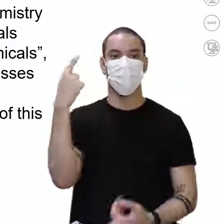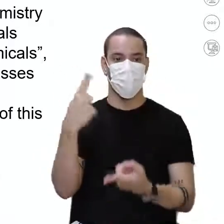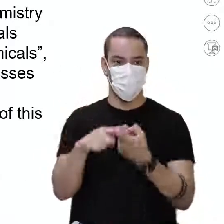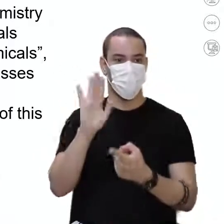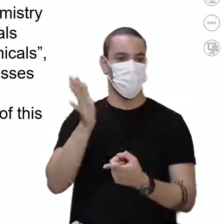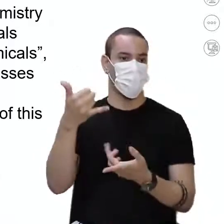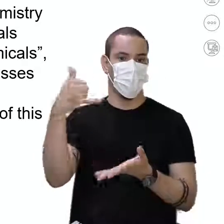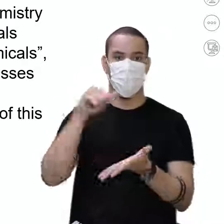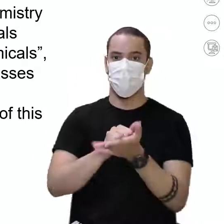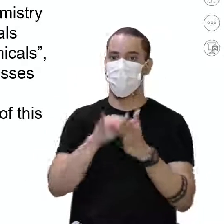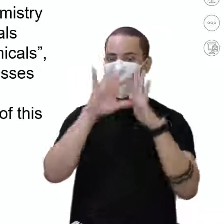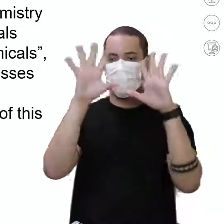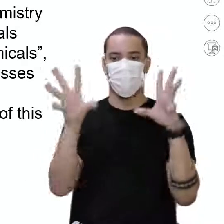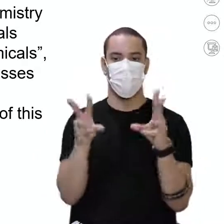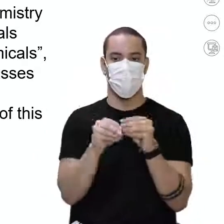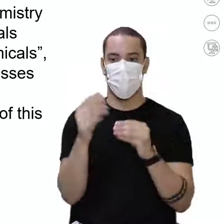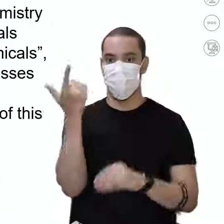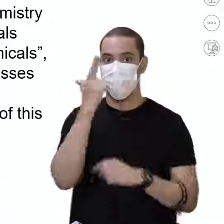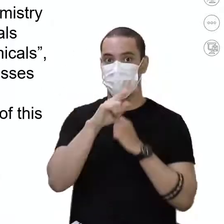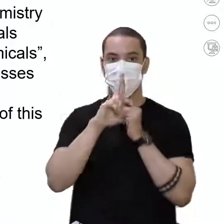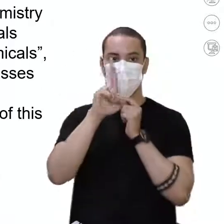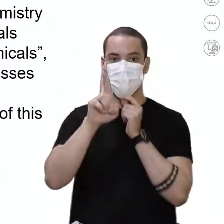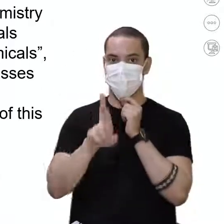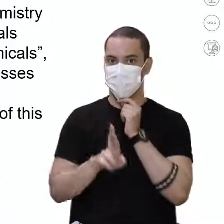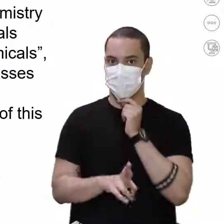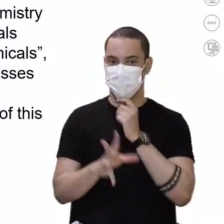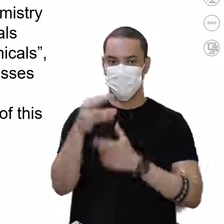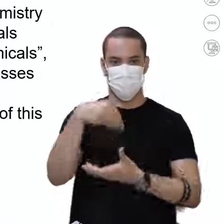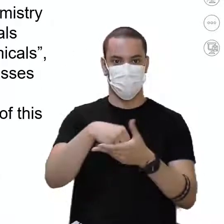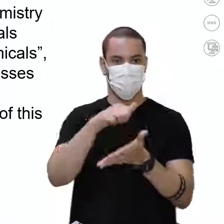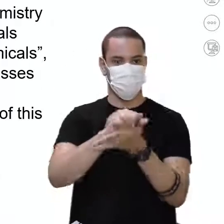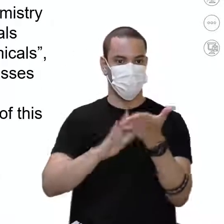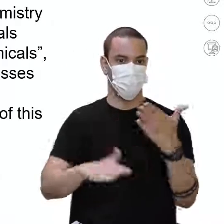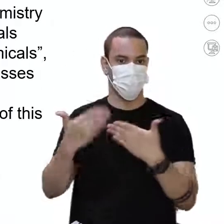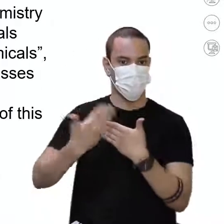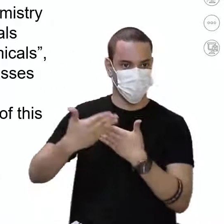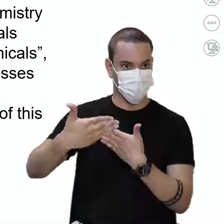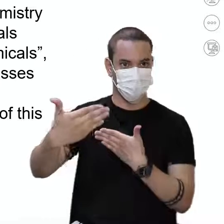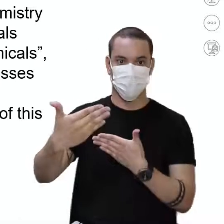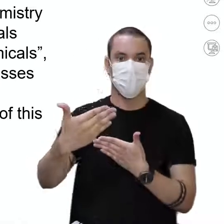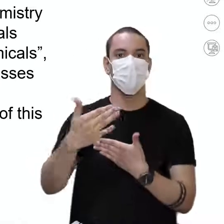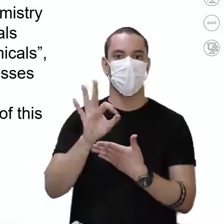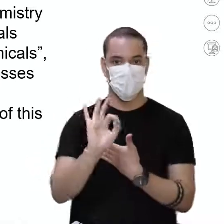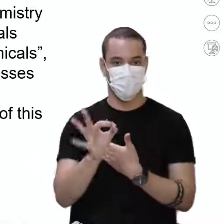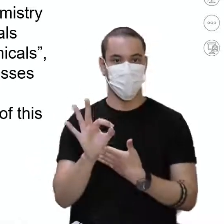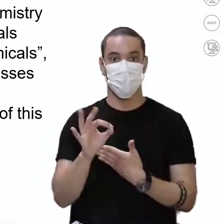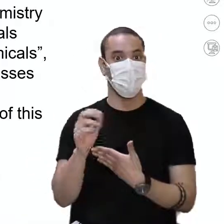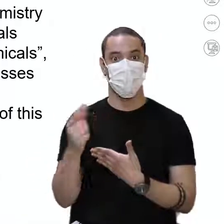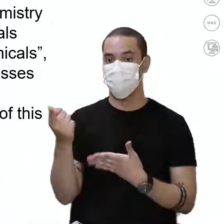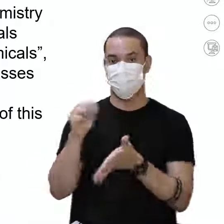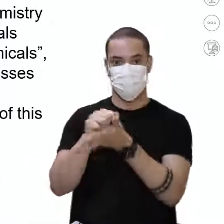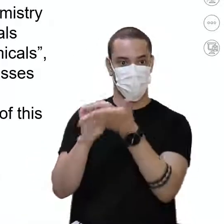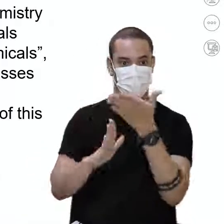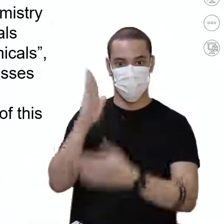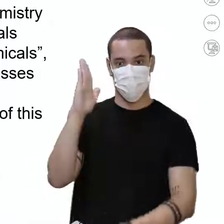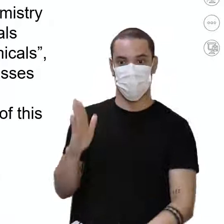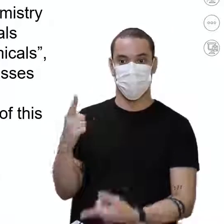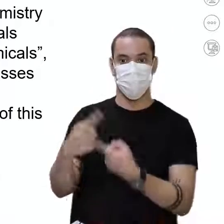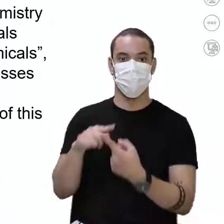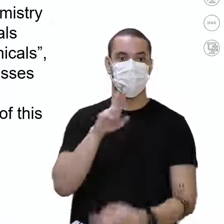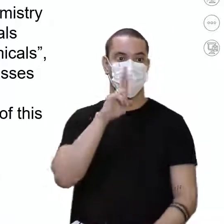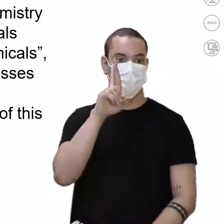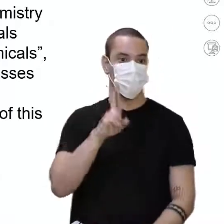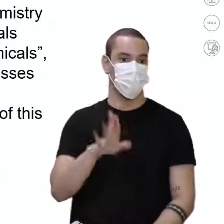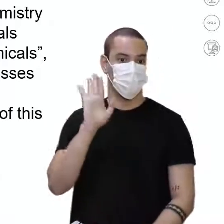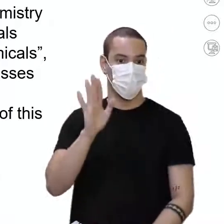justamente você já consegue as respostas para as atividades que vão vir em seguida. Só não vou para as atividades agora, porque as respostas